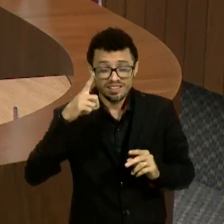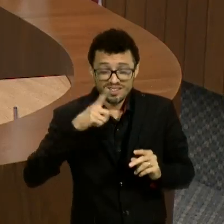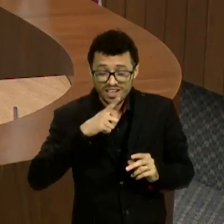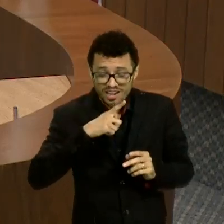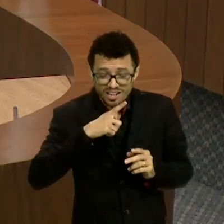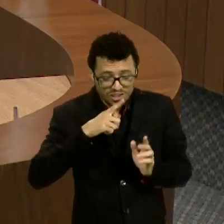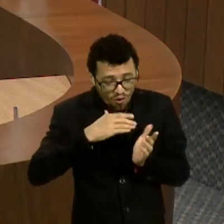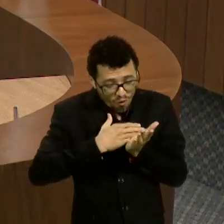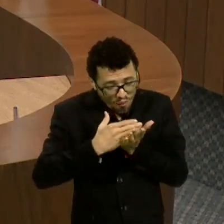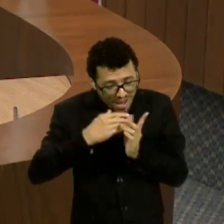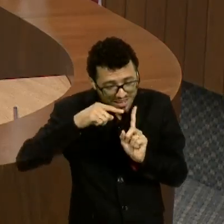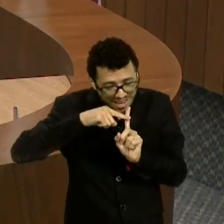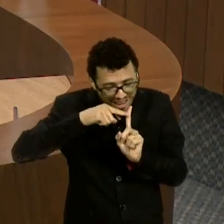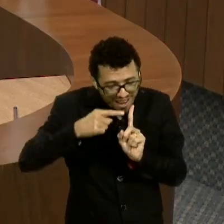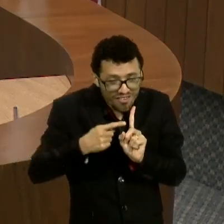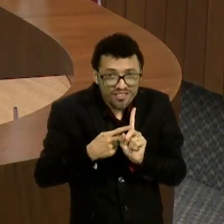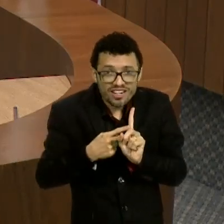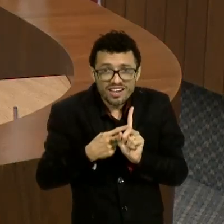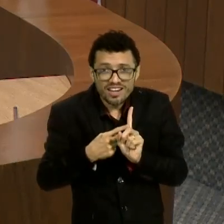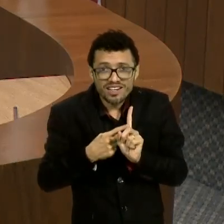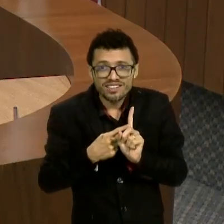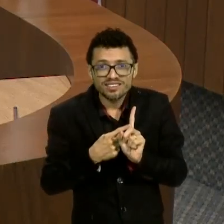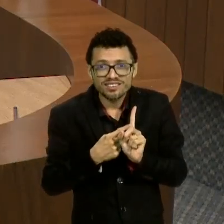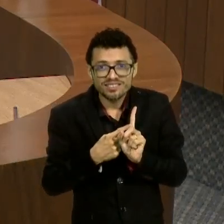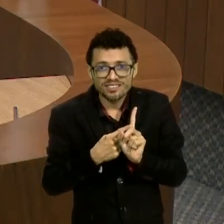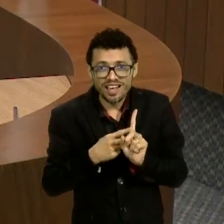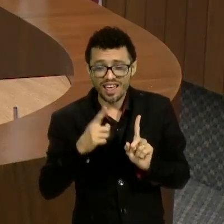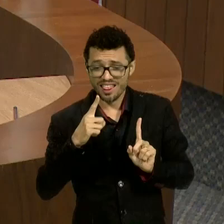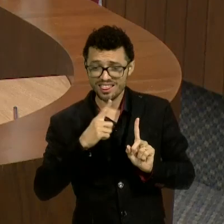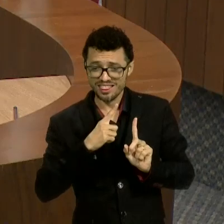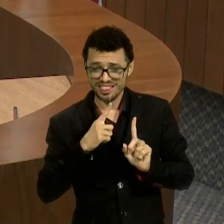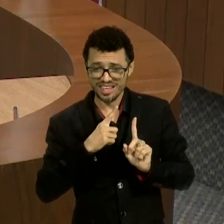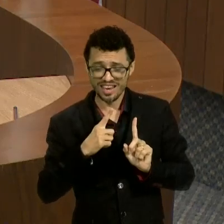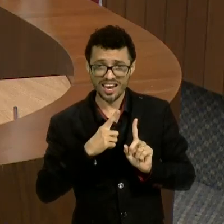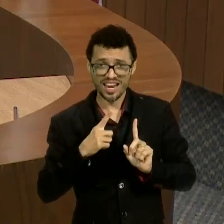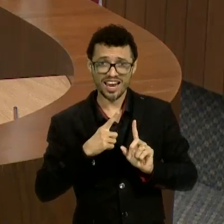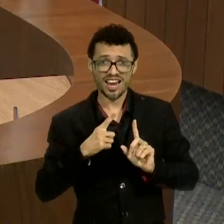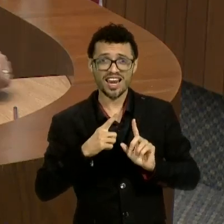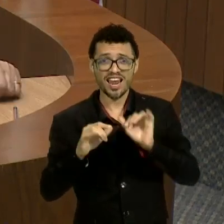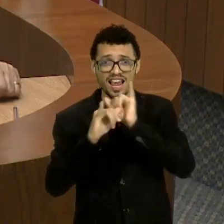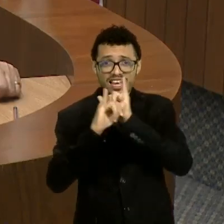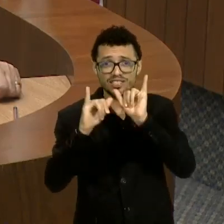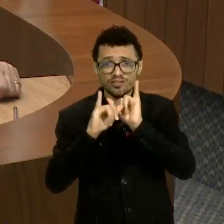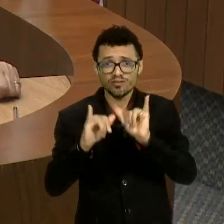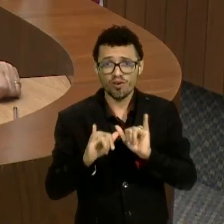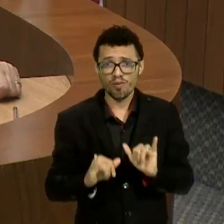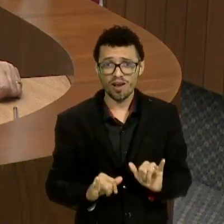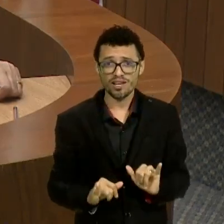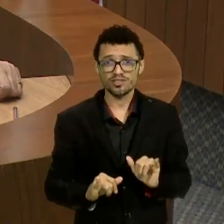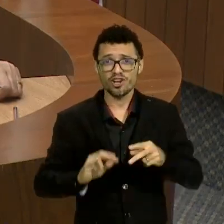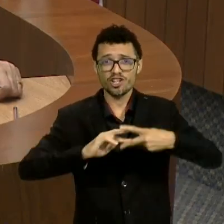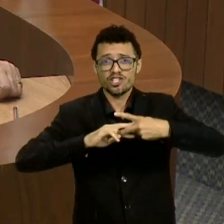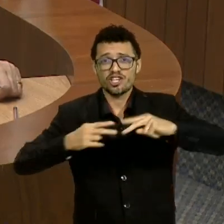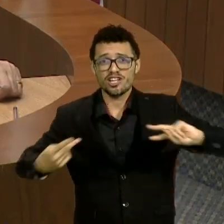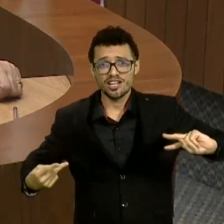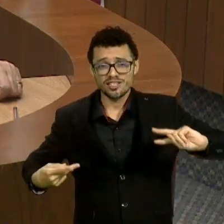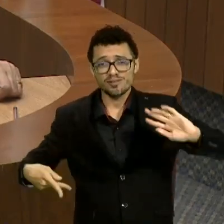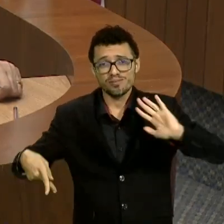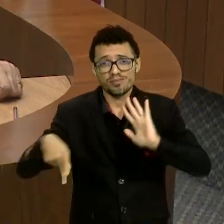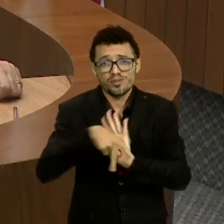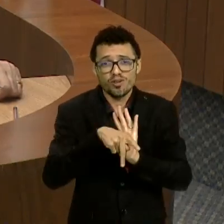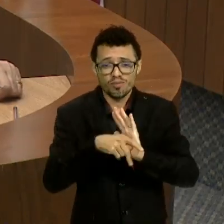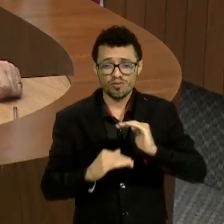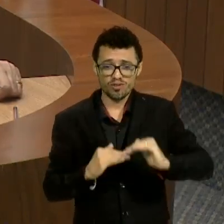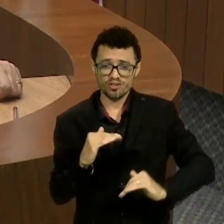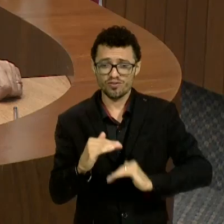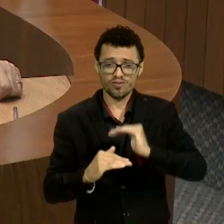embrião humano possui as informações genéticas necessárias para o desenvolvimento de um ser